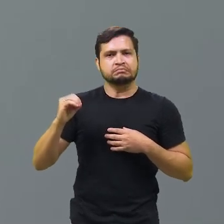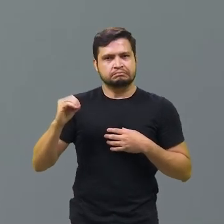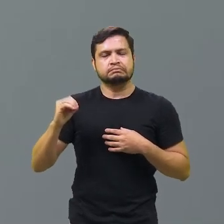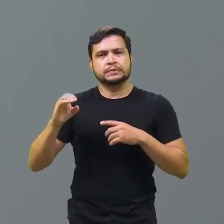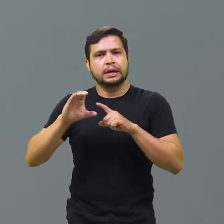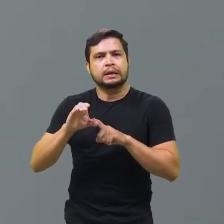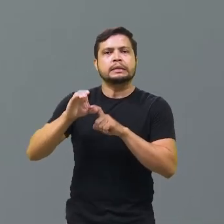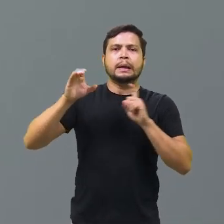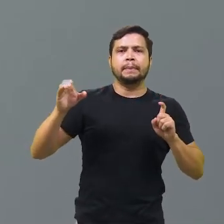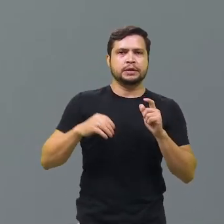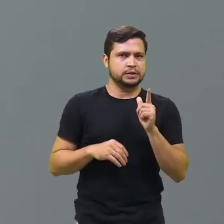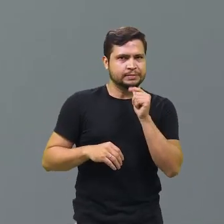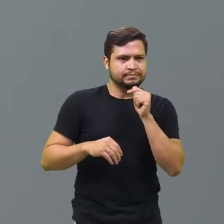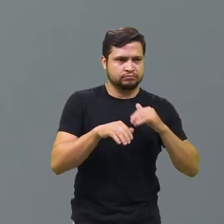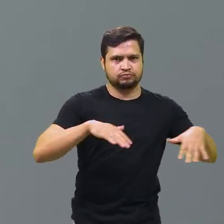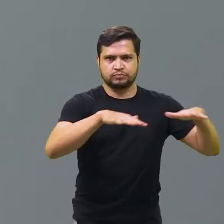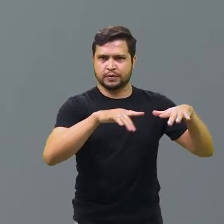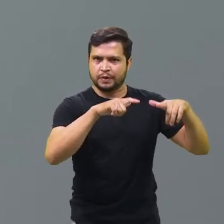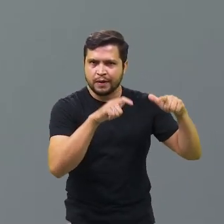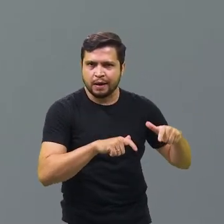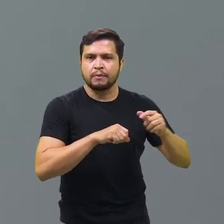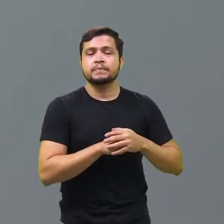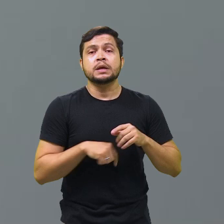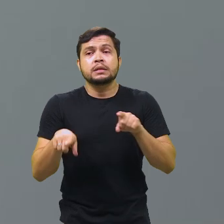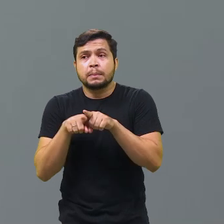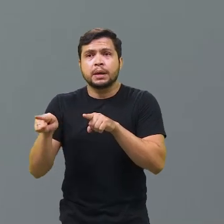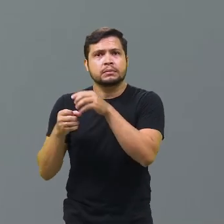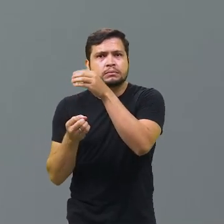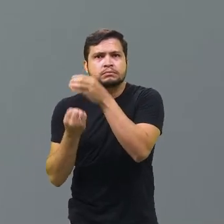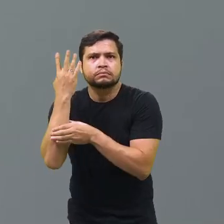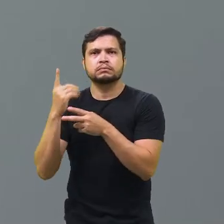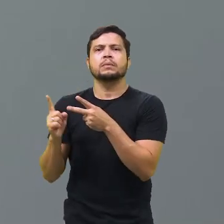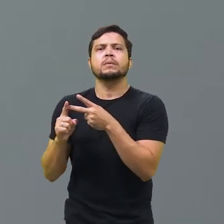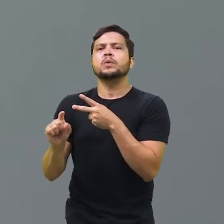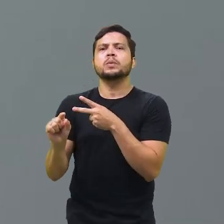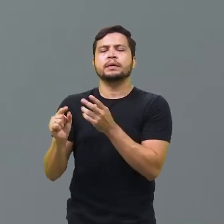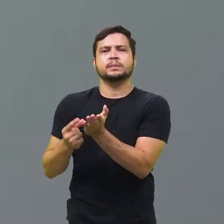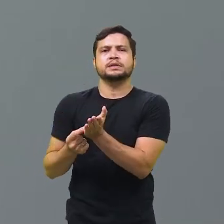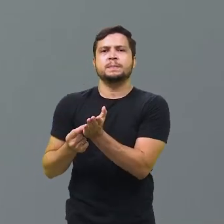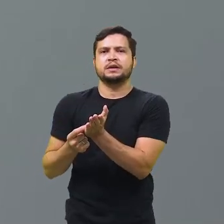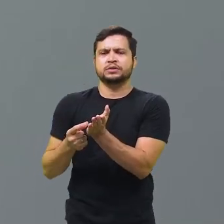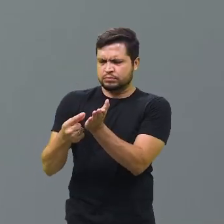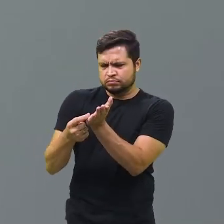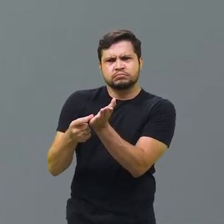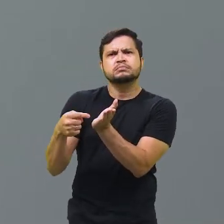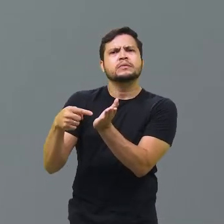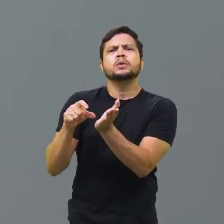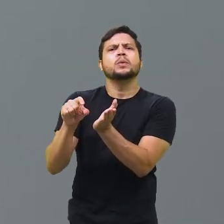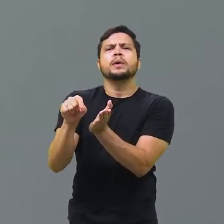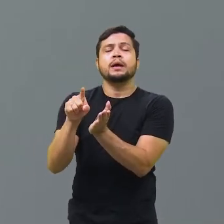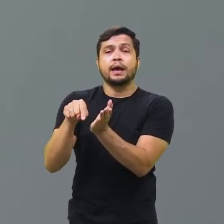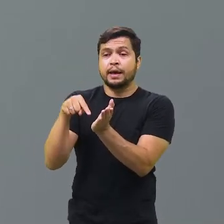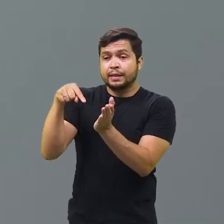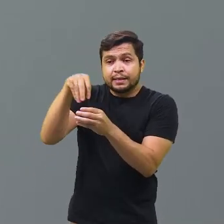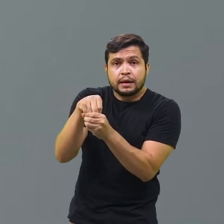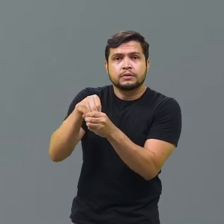aquático, e o surgimento da semente. A semente nada mais é do que o receptáculo, né, o espaço